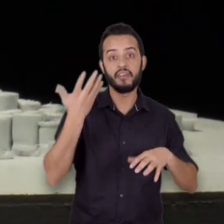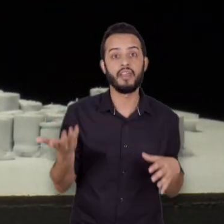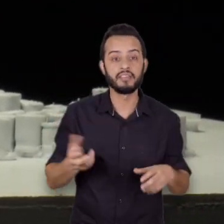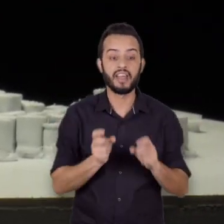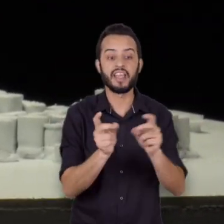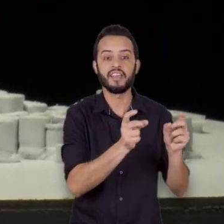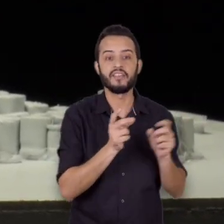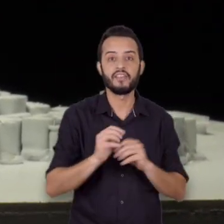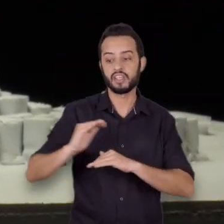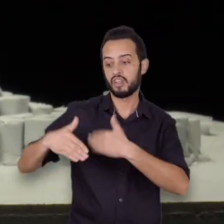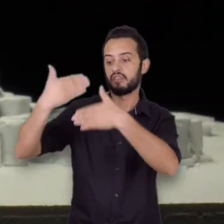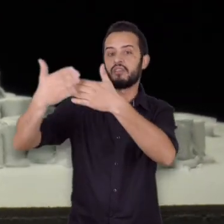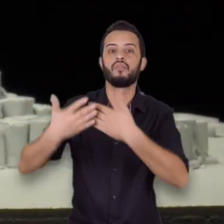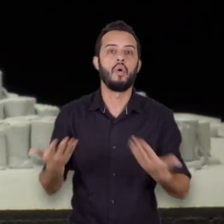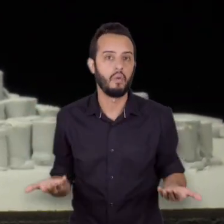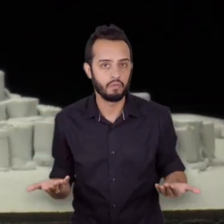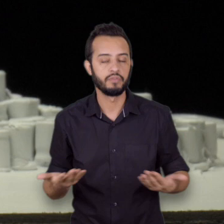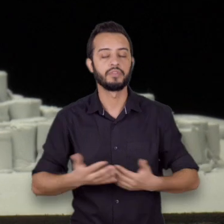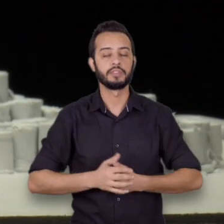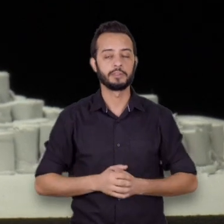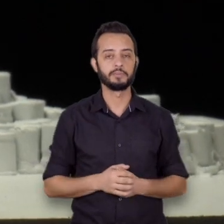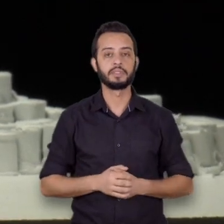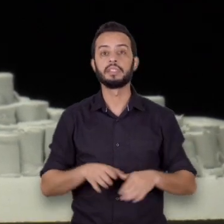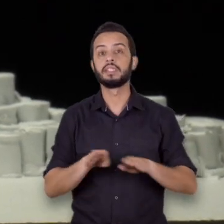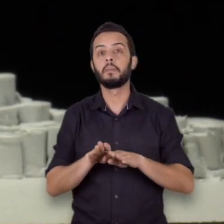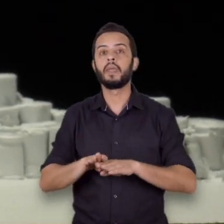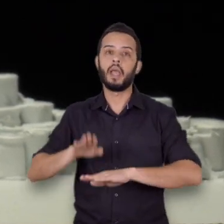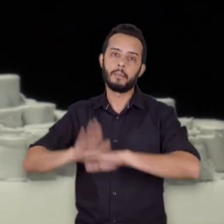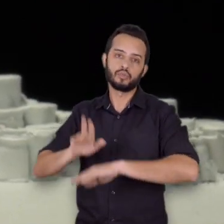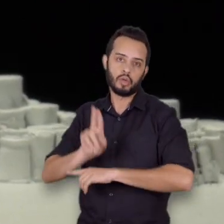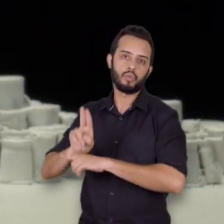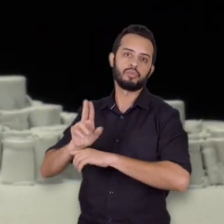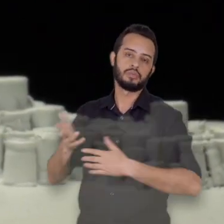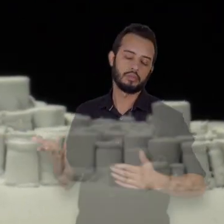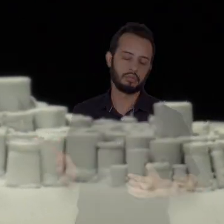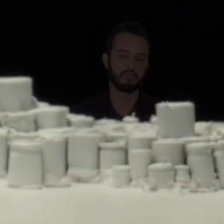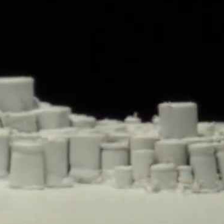desenvolve tecnologia e quem usa.